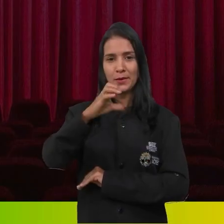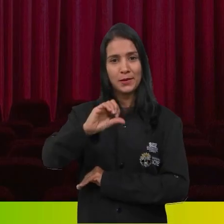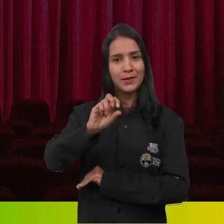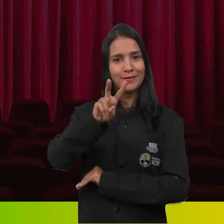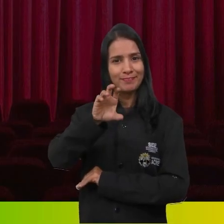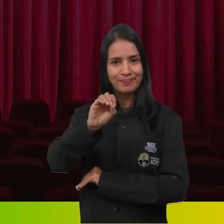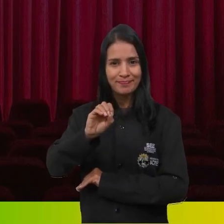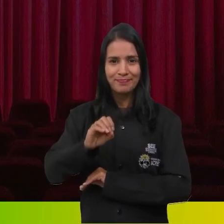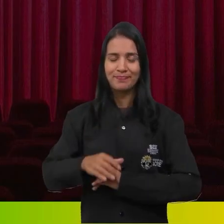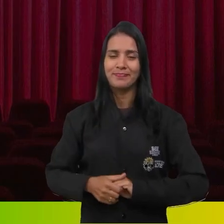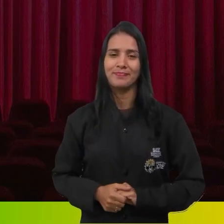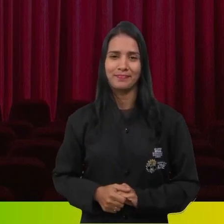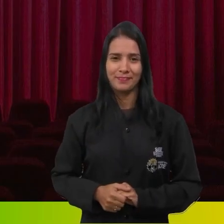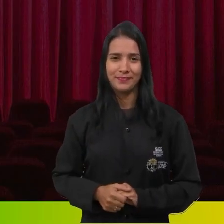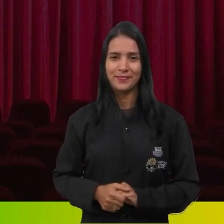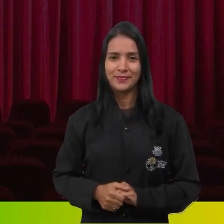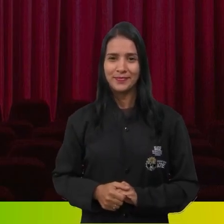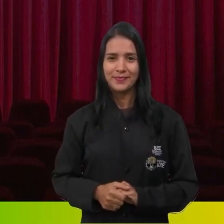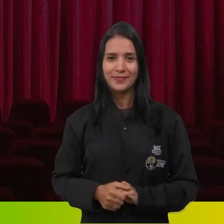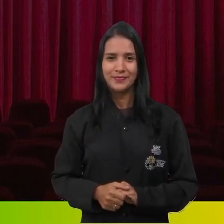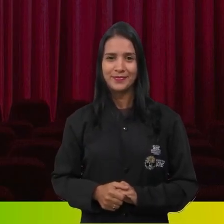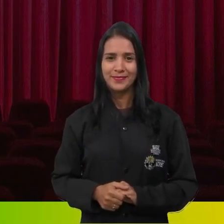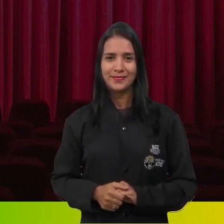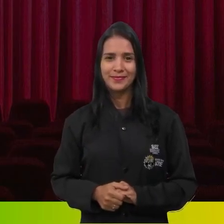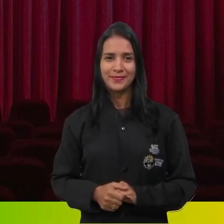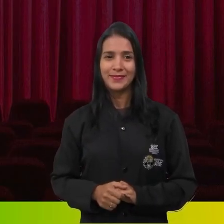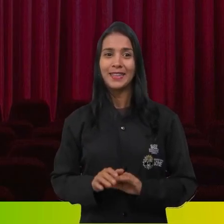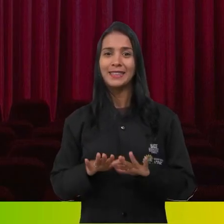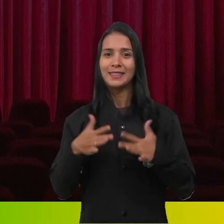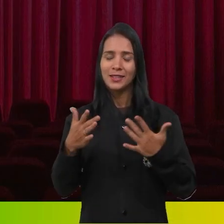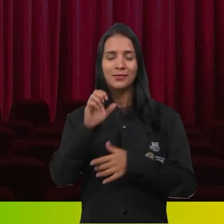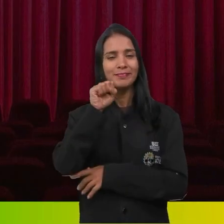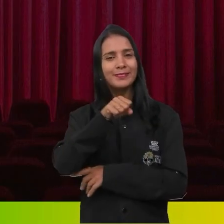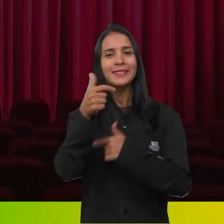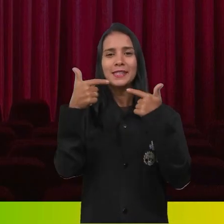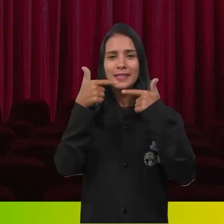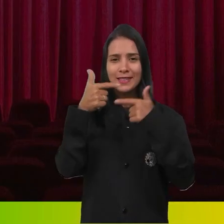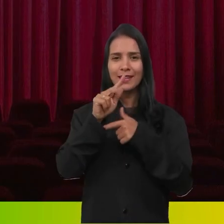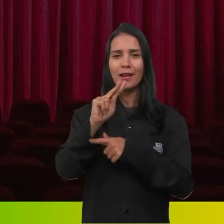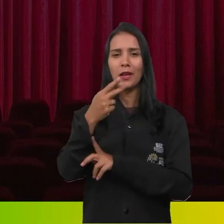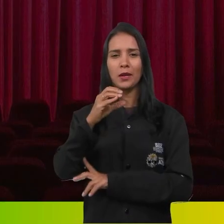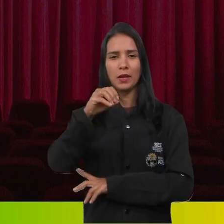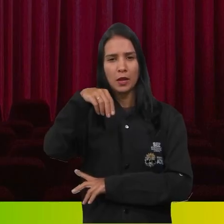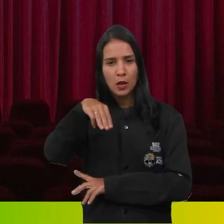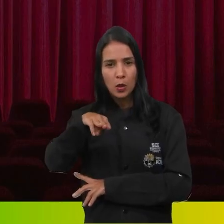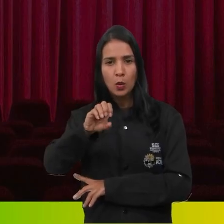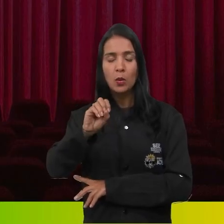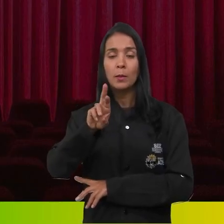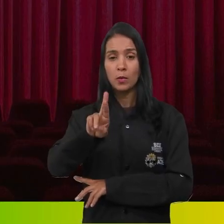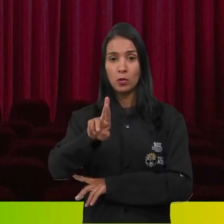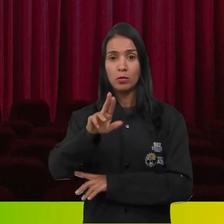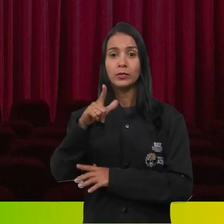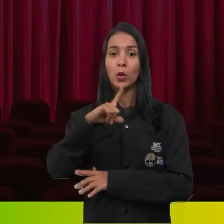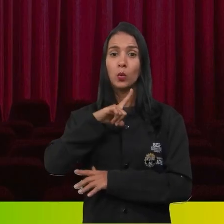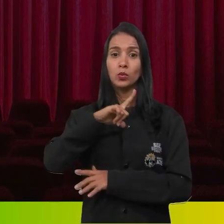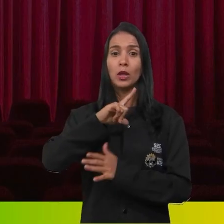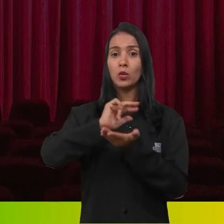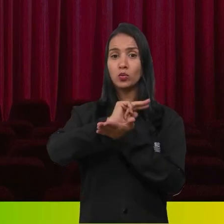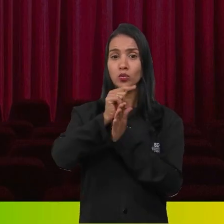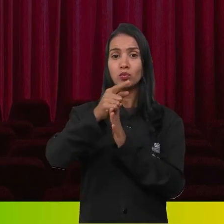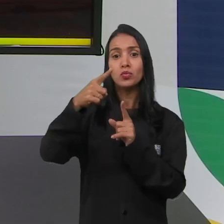1950. Então, nós falamos de humor, né, humor leve. Então, foram as chanchadas, aí, um dos